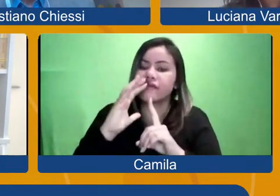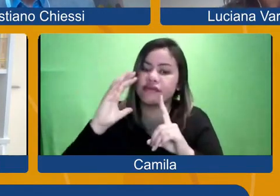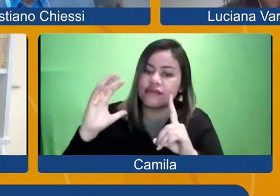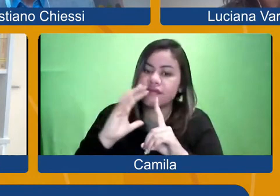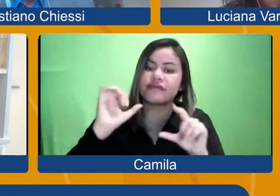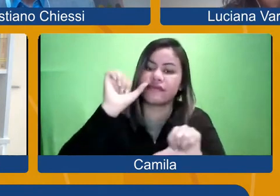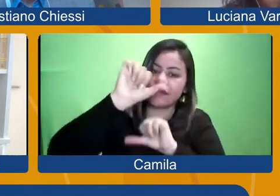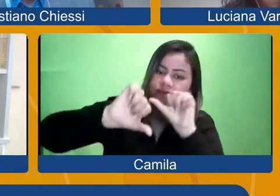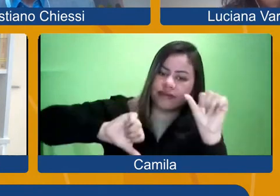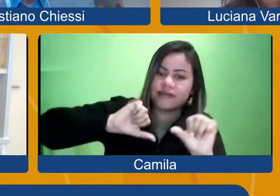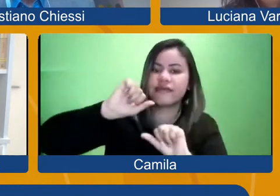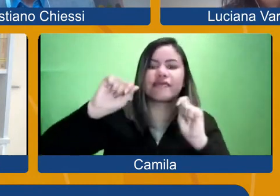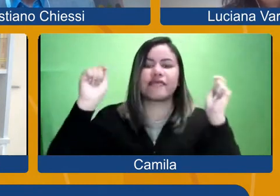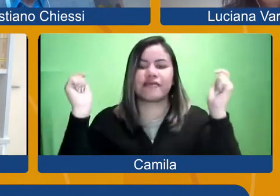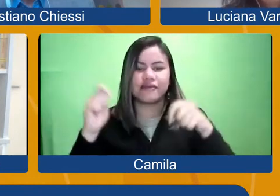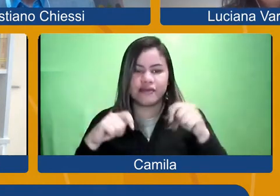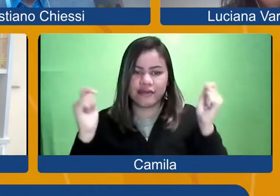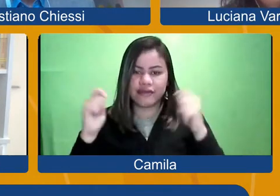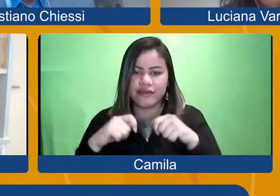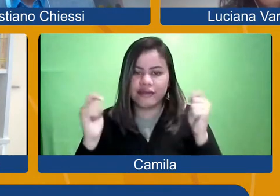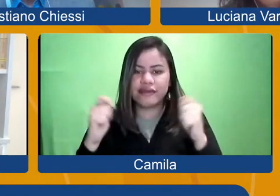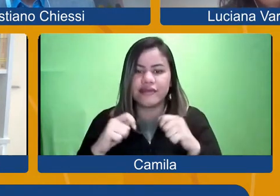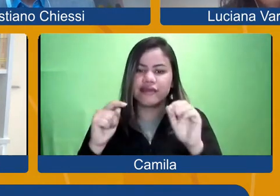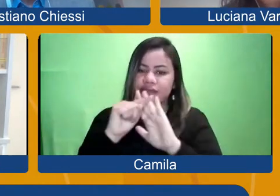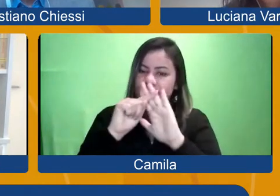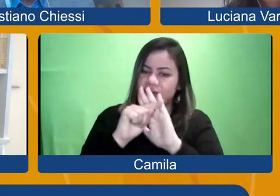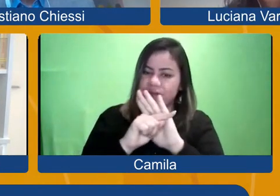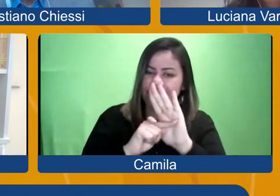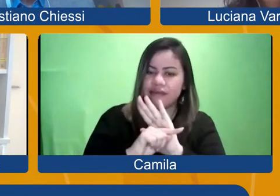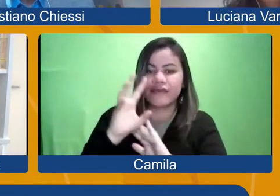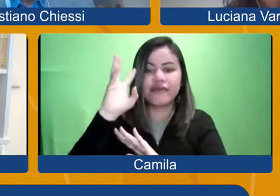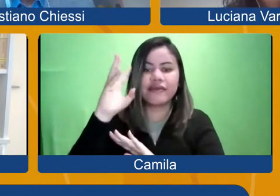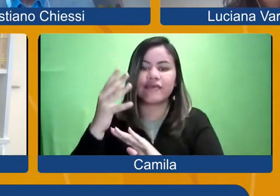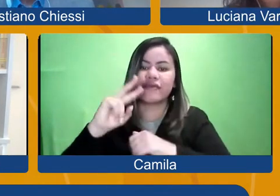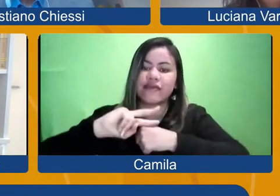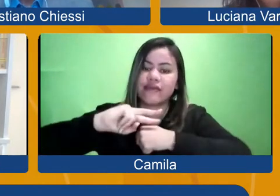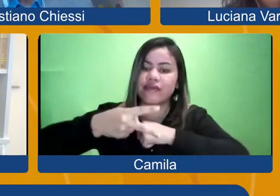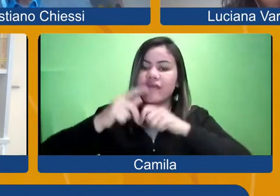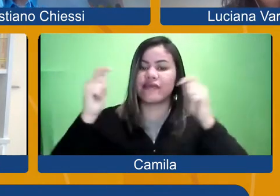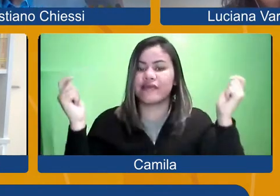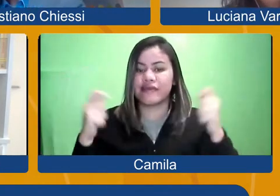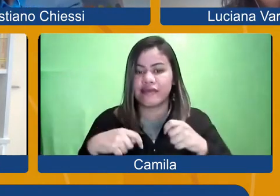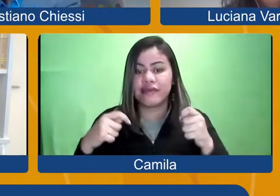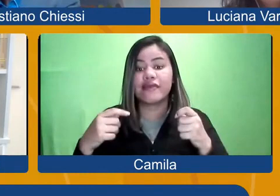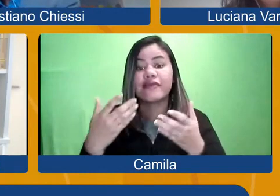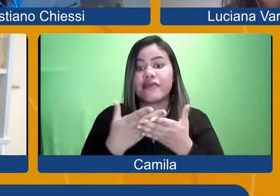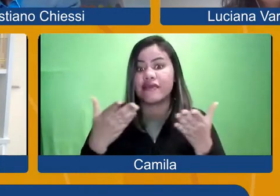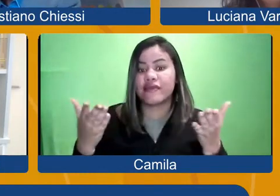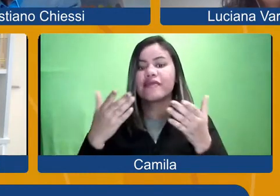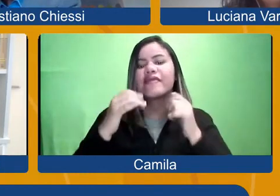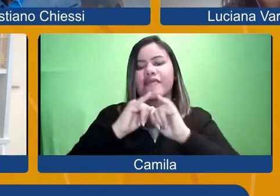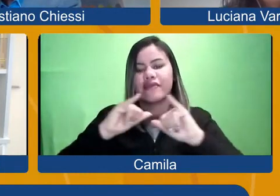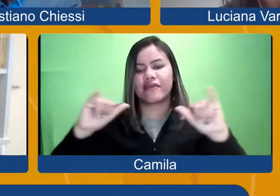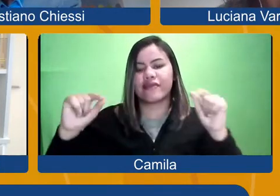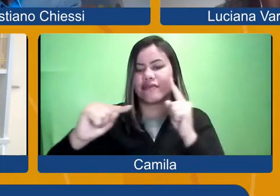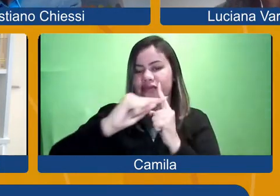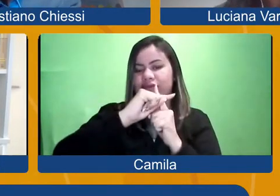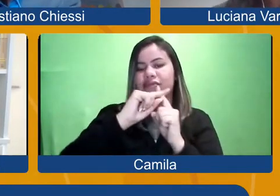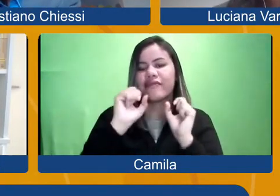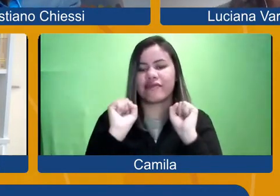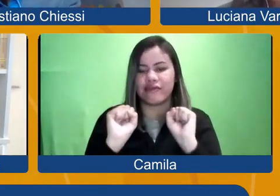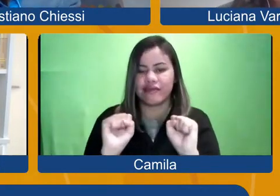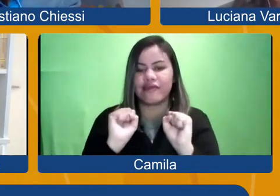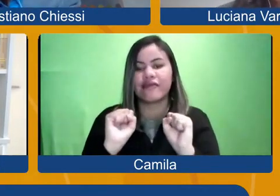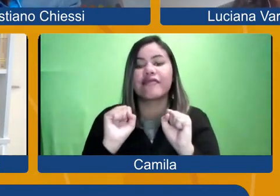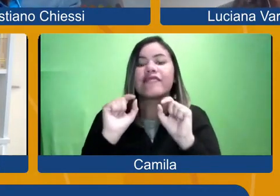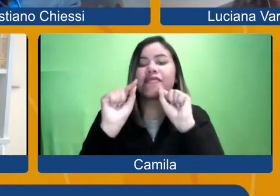quadro, pode no mínimo mitigar as consequências das mudanças climáticas. Eu queria que cada um de vocês pudesse dar uma mensagem para a gente, de onde nós